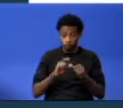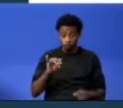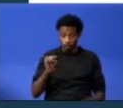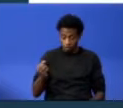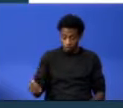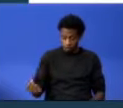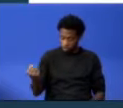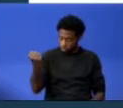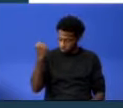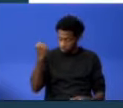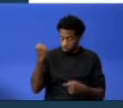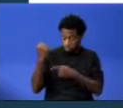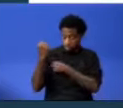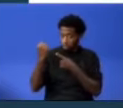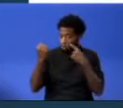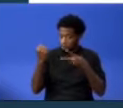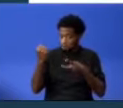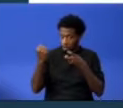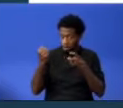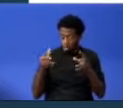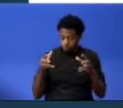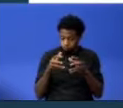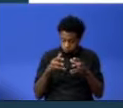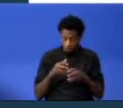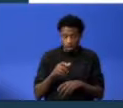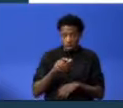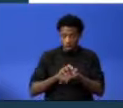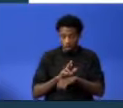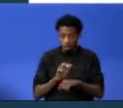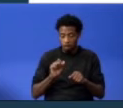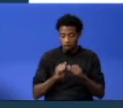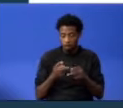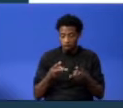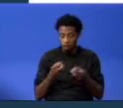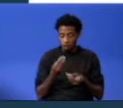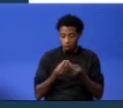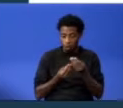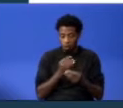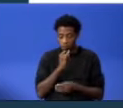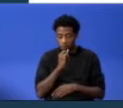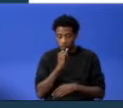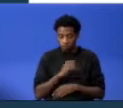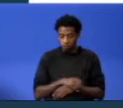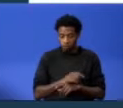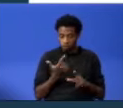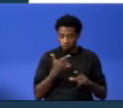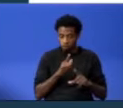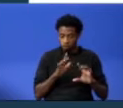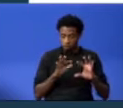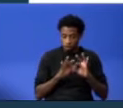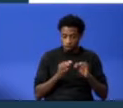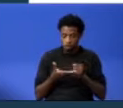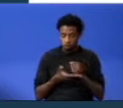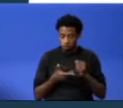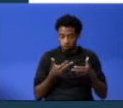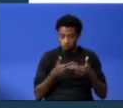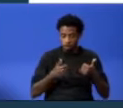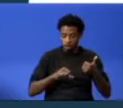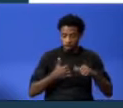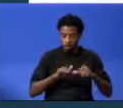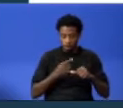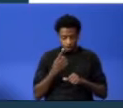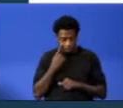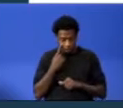essas proteínas que vão determinar a sua capacidade de se ligar à estrutura da miosina, a actina se ligar à miosina, para